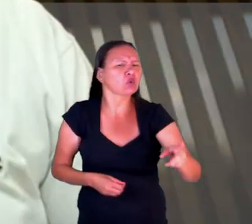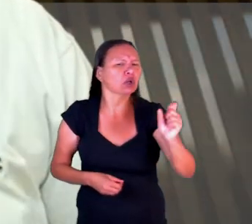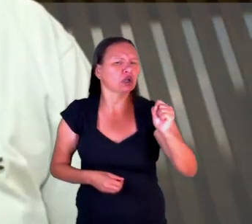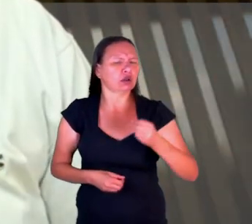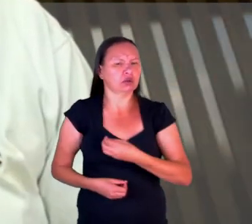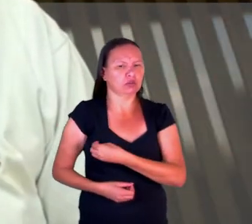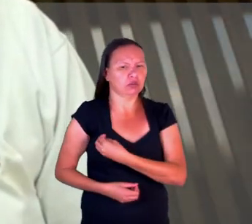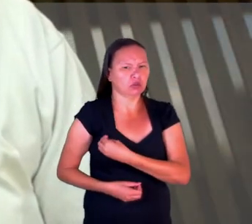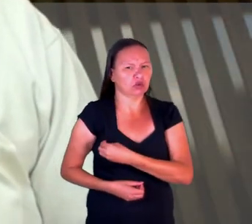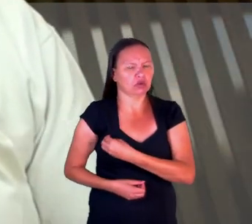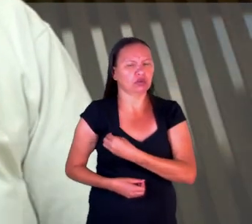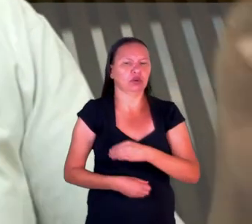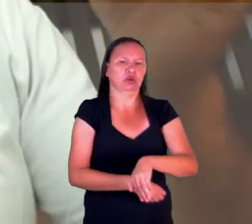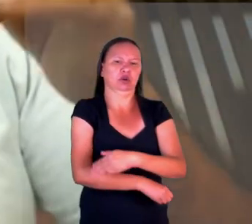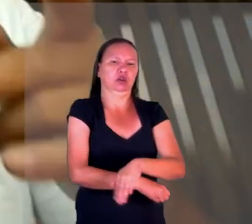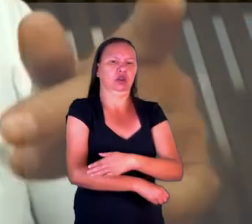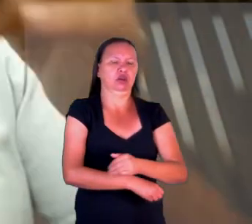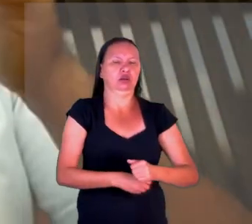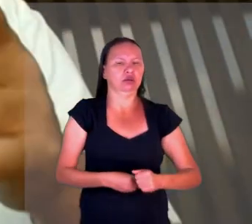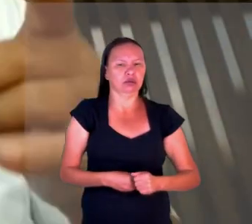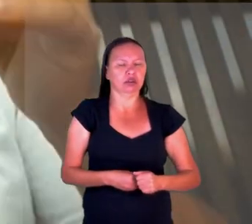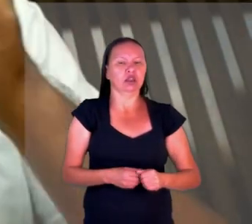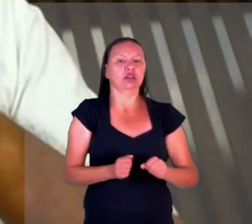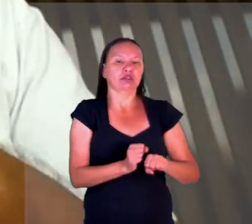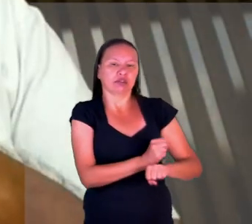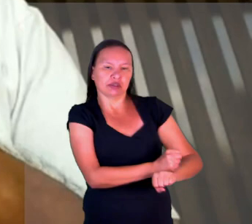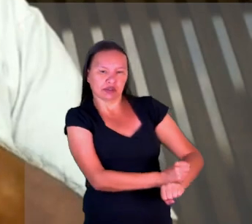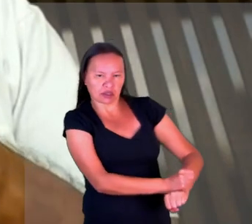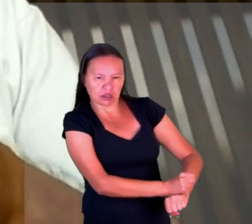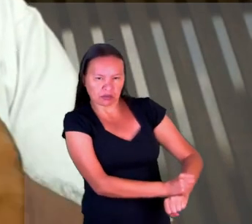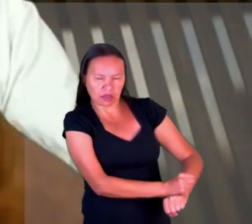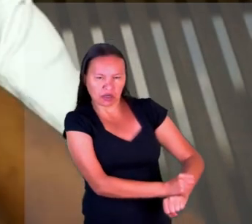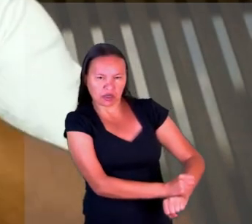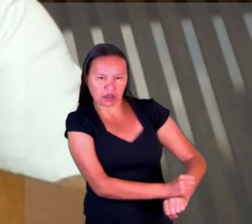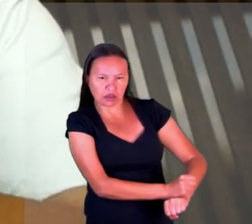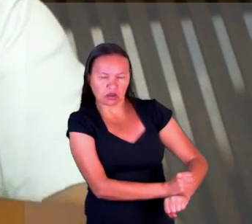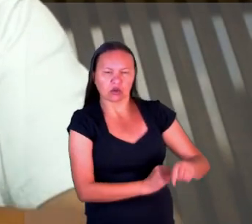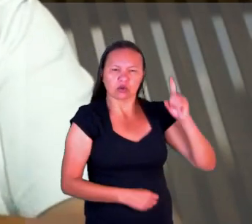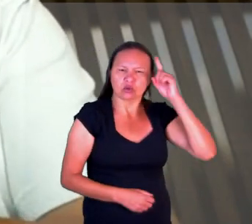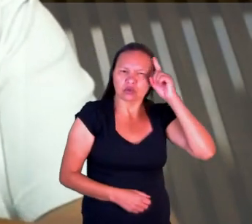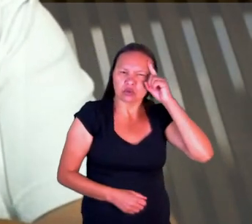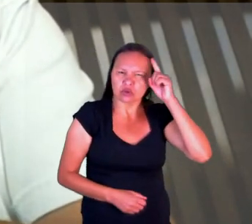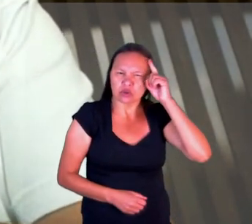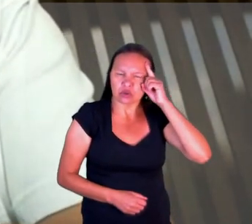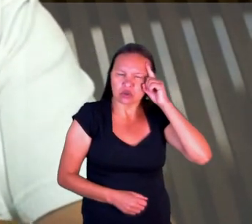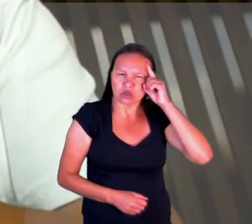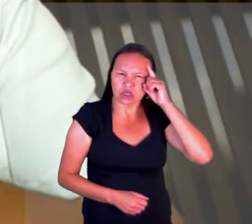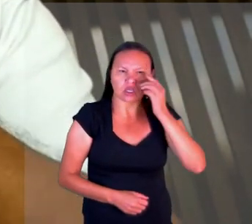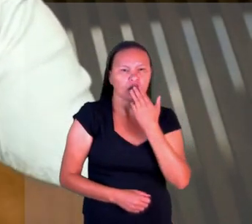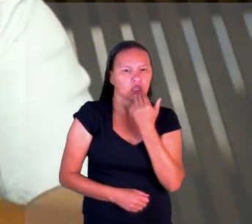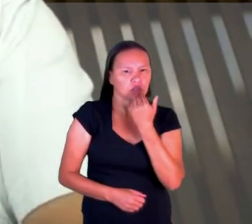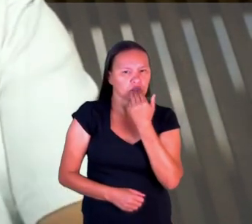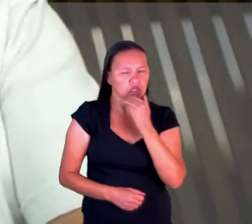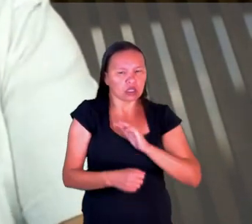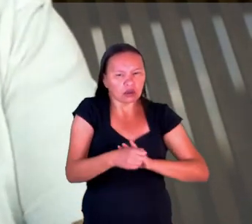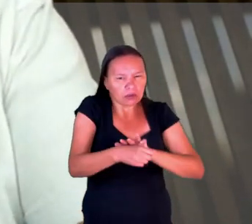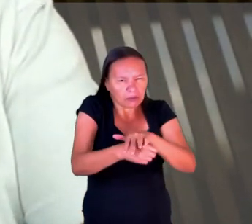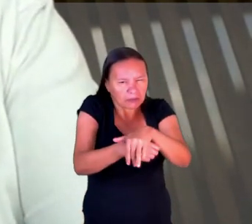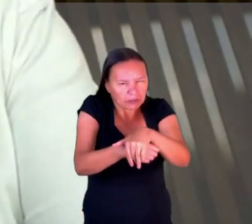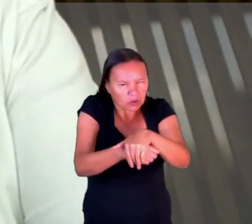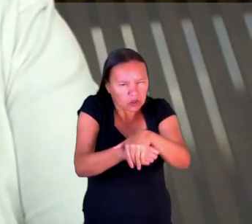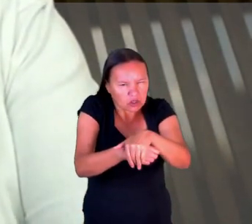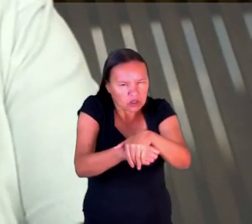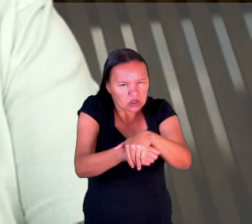pediu por exemplo ele vai aguardar o dia todo para que ele possa jantar no albergue e no outro dia tomar um